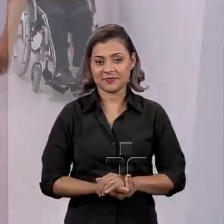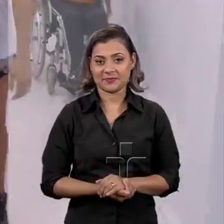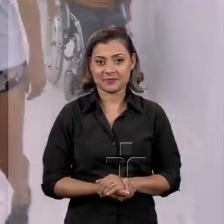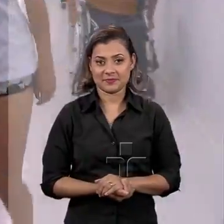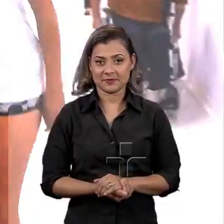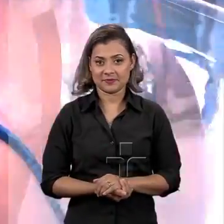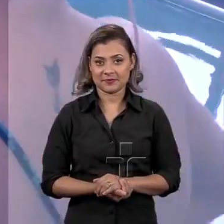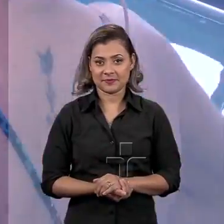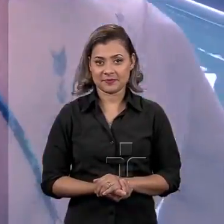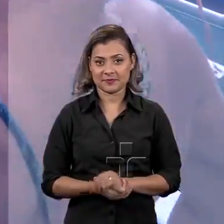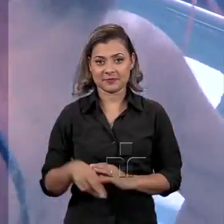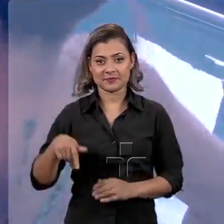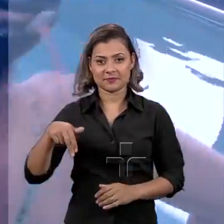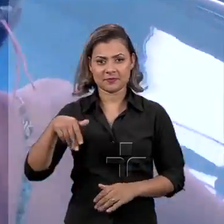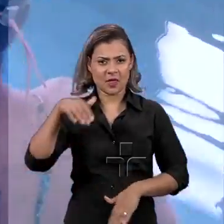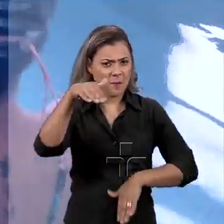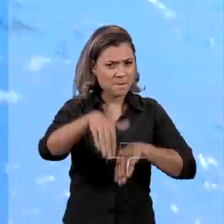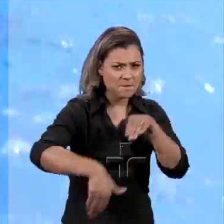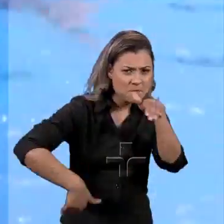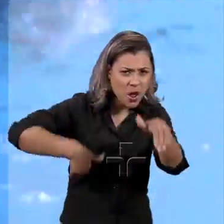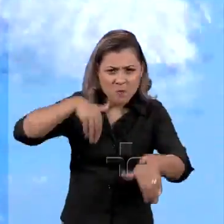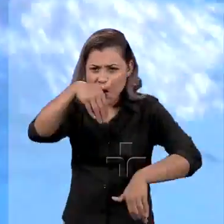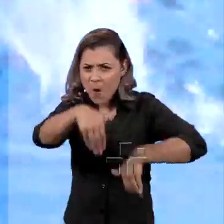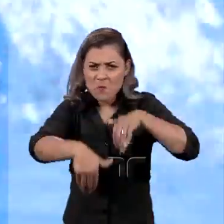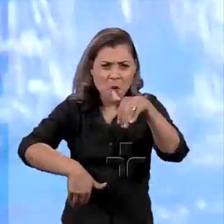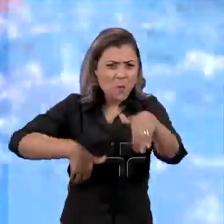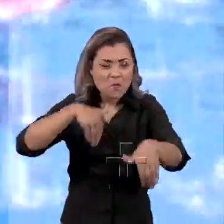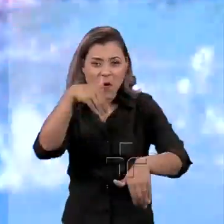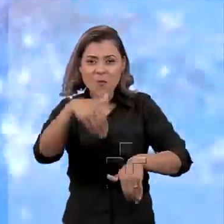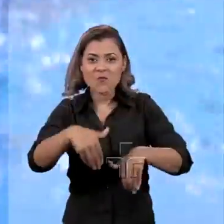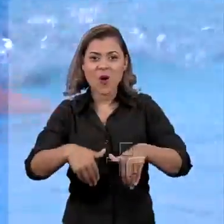Cada passada, cada mergulho